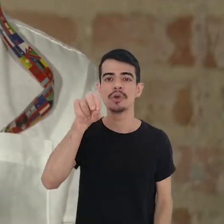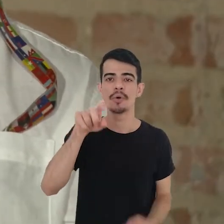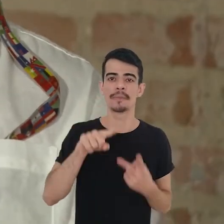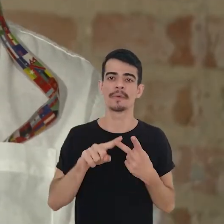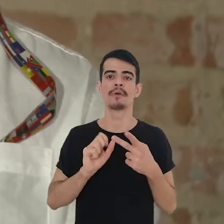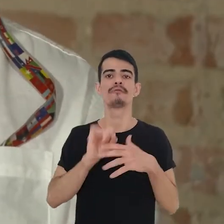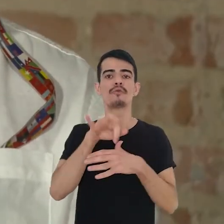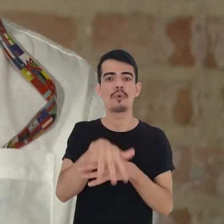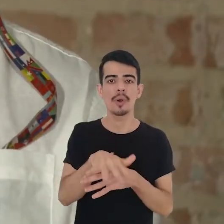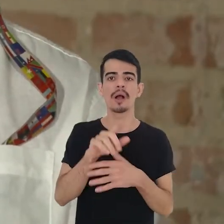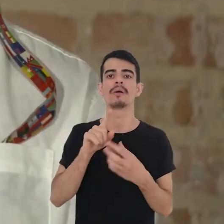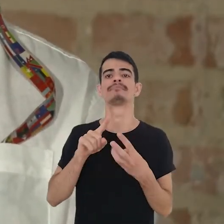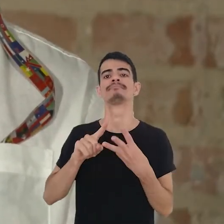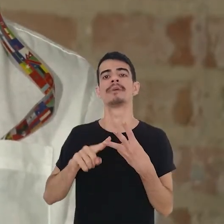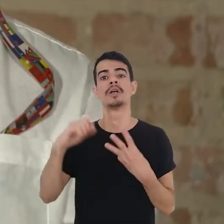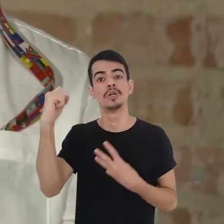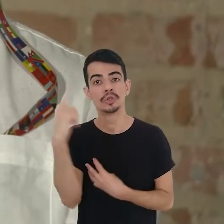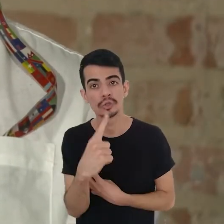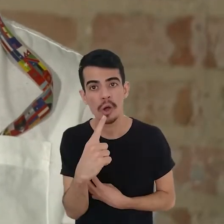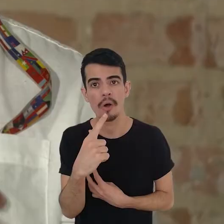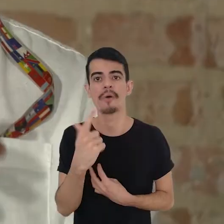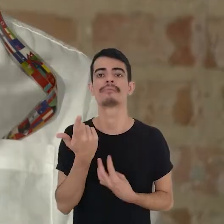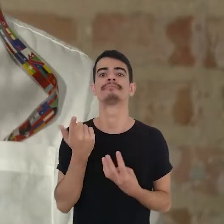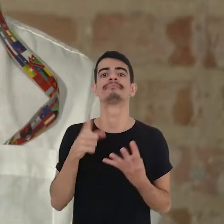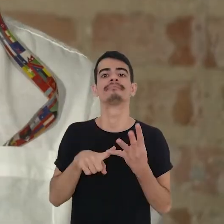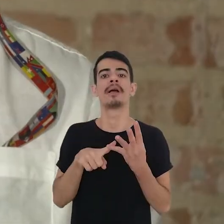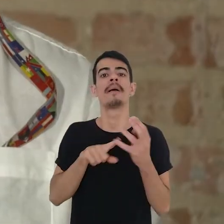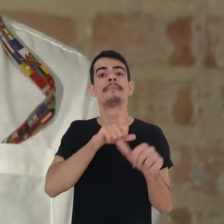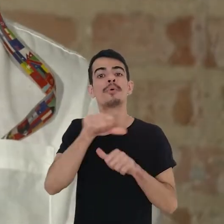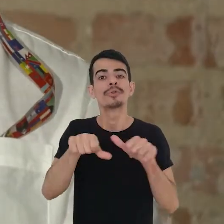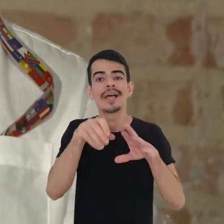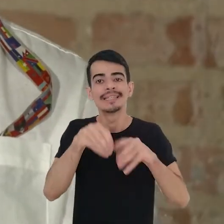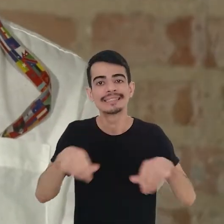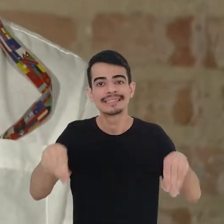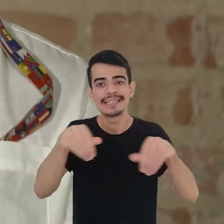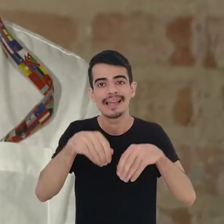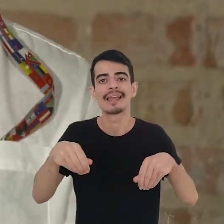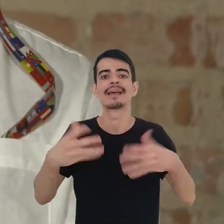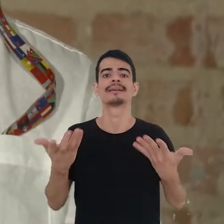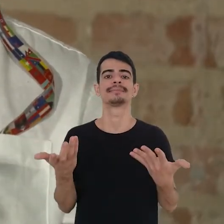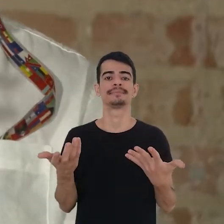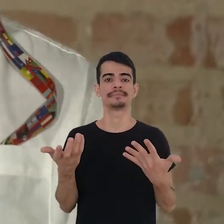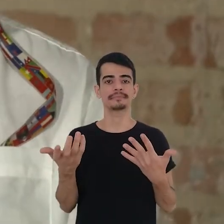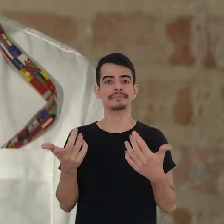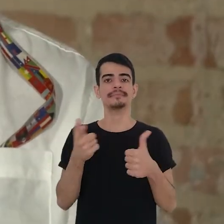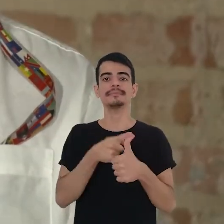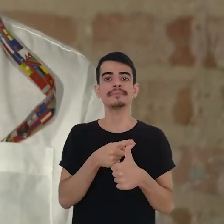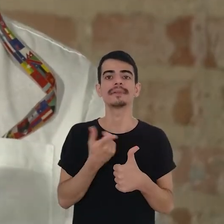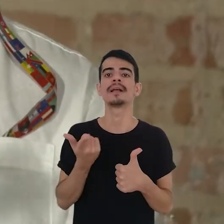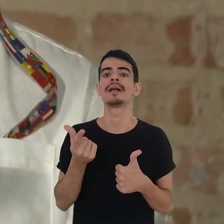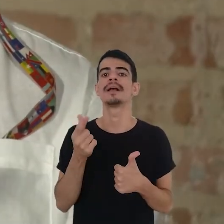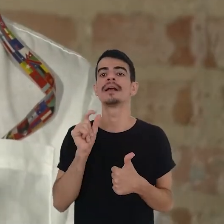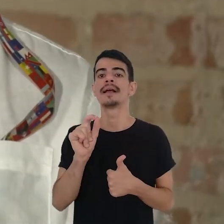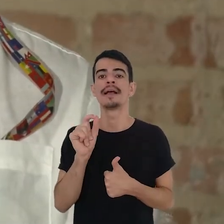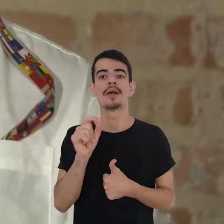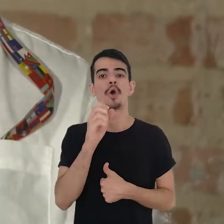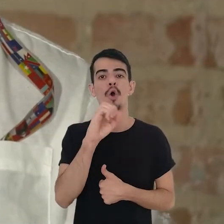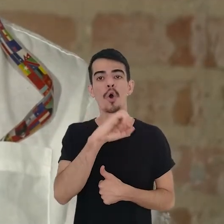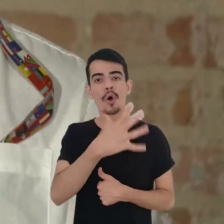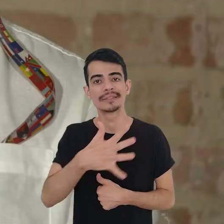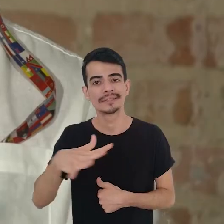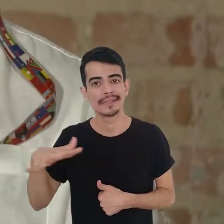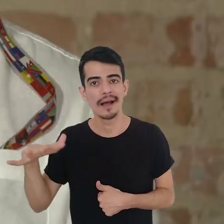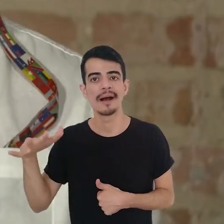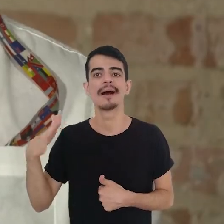vulcanismo, se eu somo atividade solar, se eu somo mudança do uso do solo, se eu somo produtividade primária